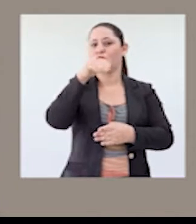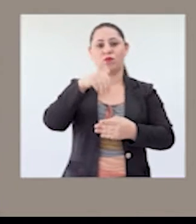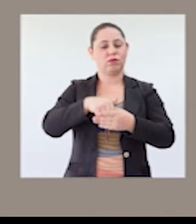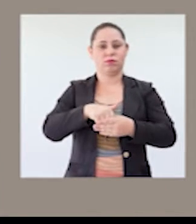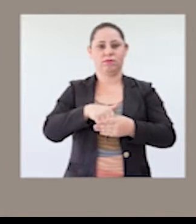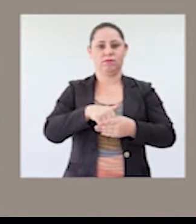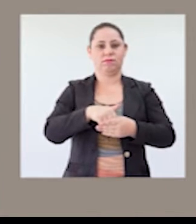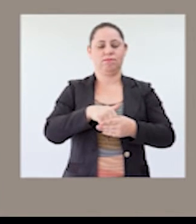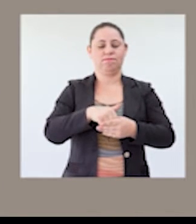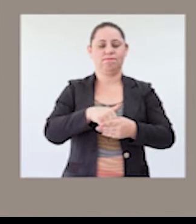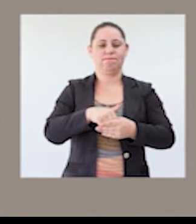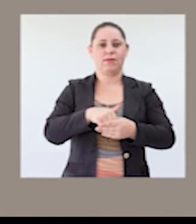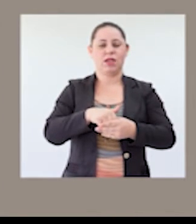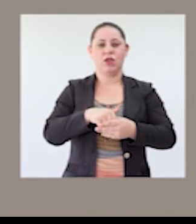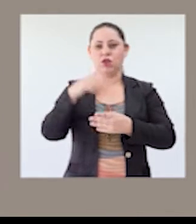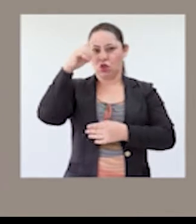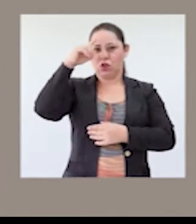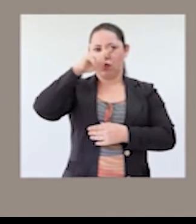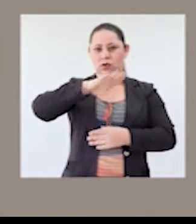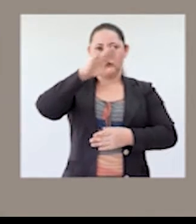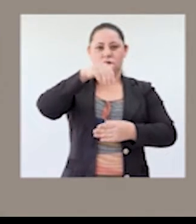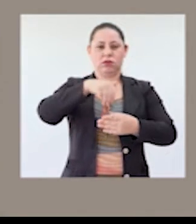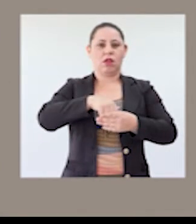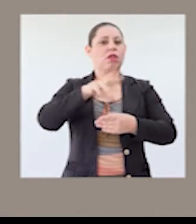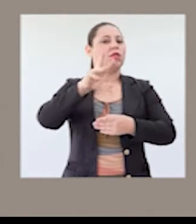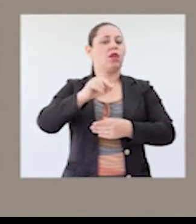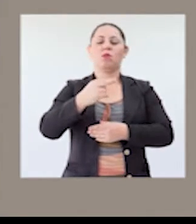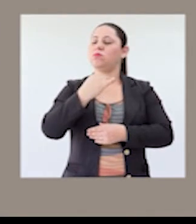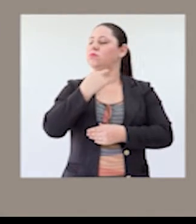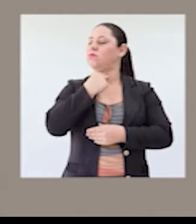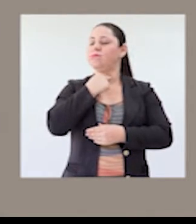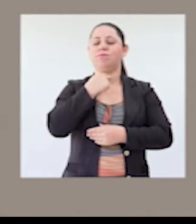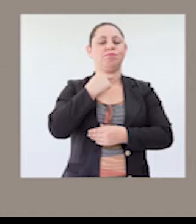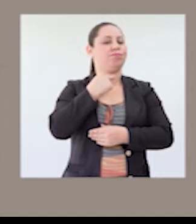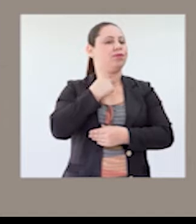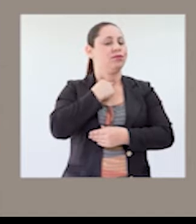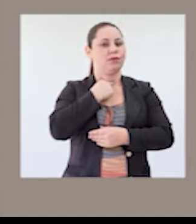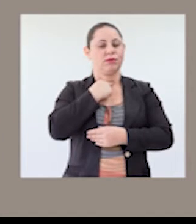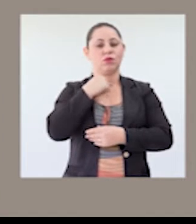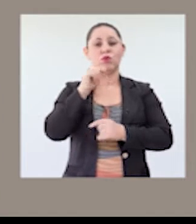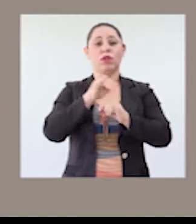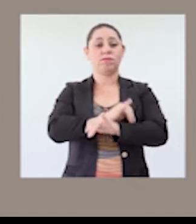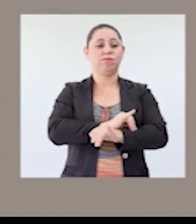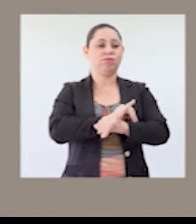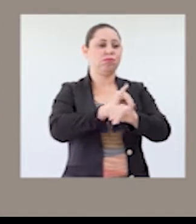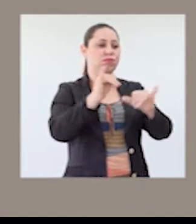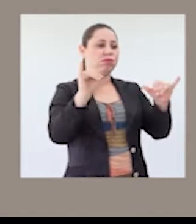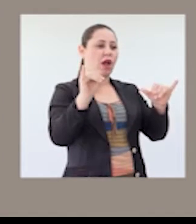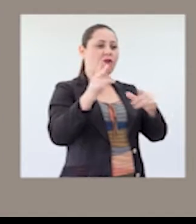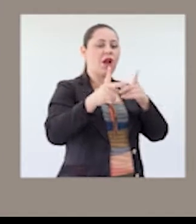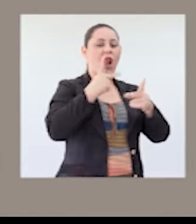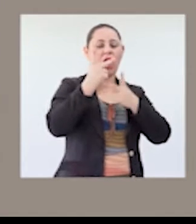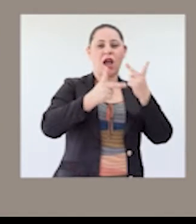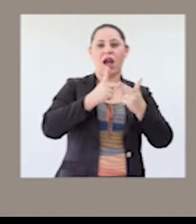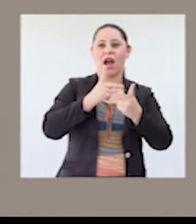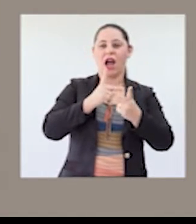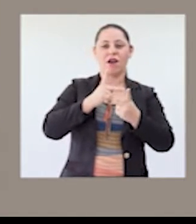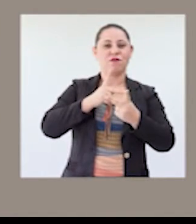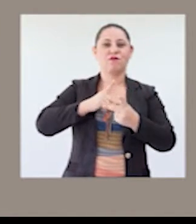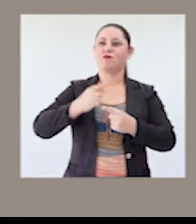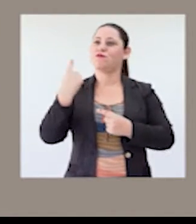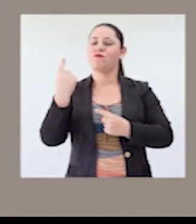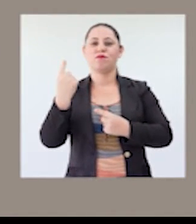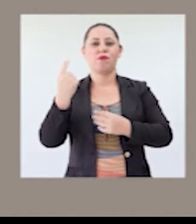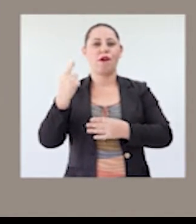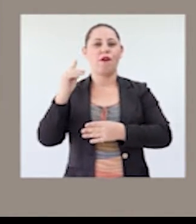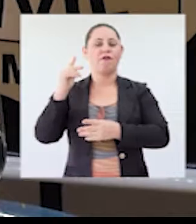seu voto, né? Então, no dia da eleição não se pode divulgar essas pesquisas. De fato, isso